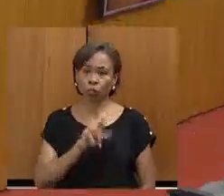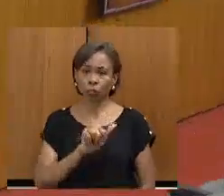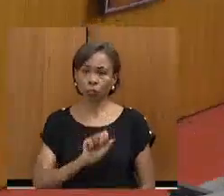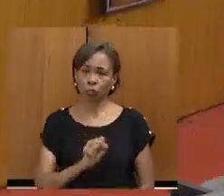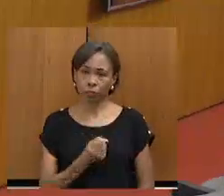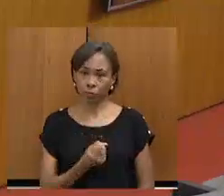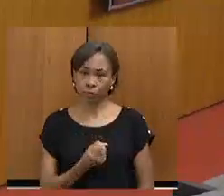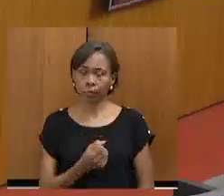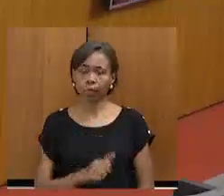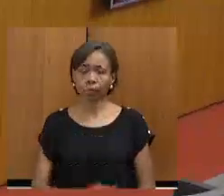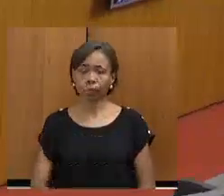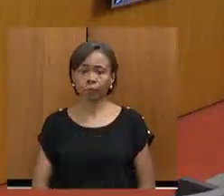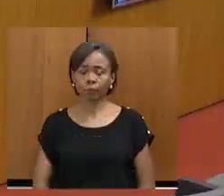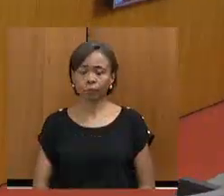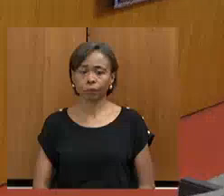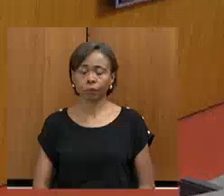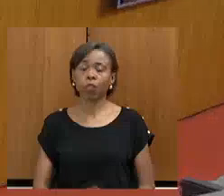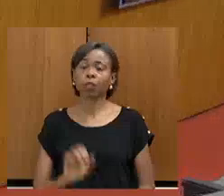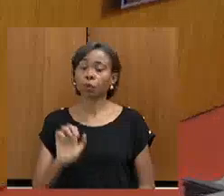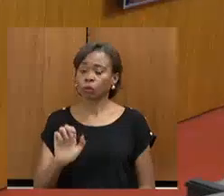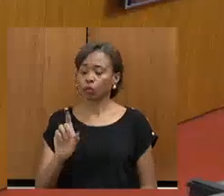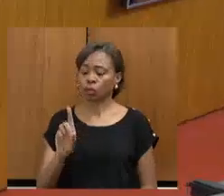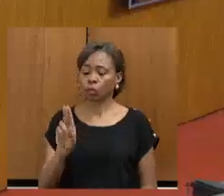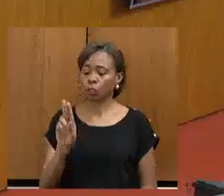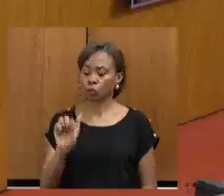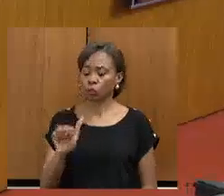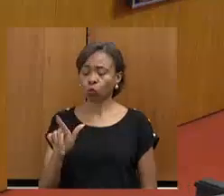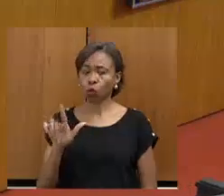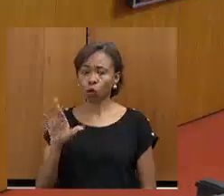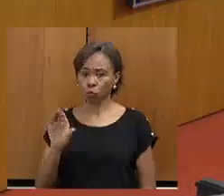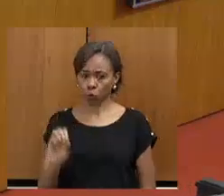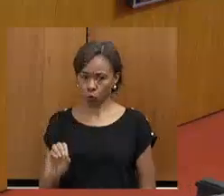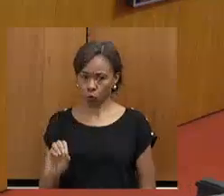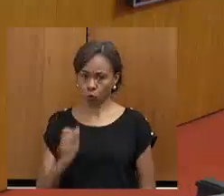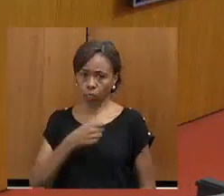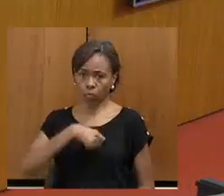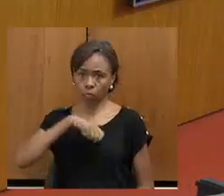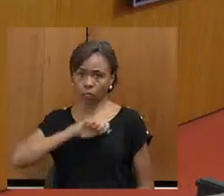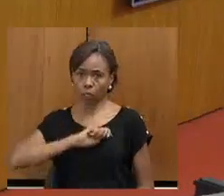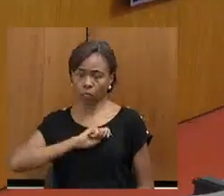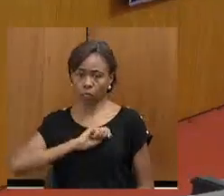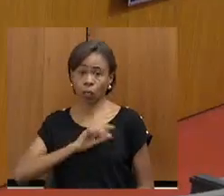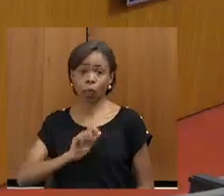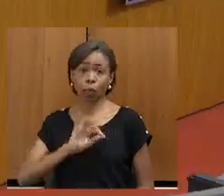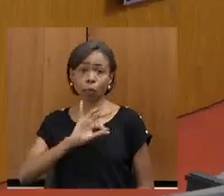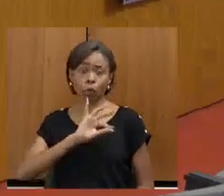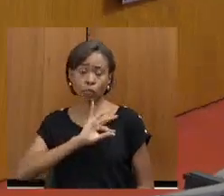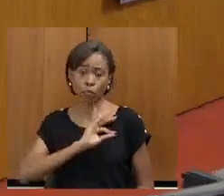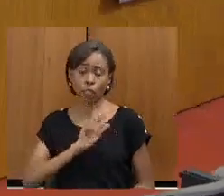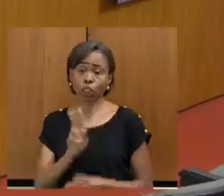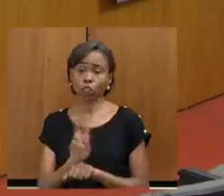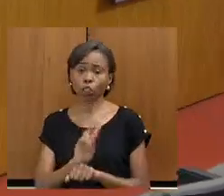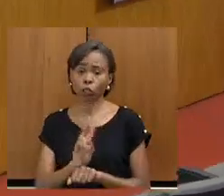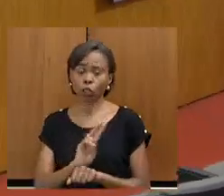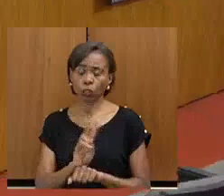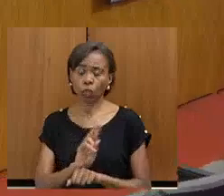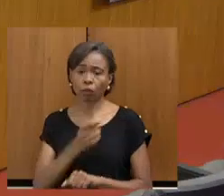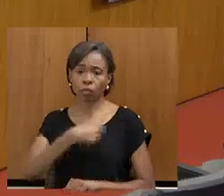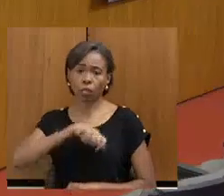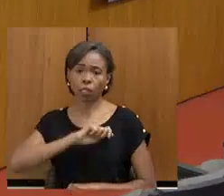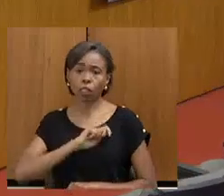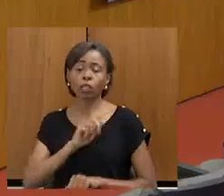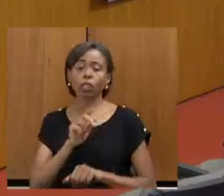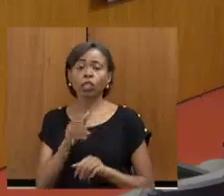Convidar também o senhor Eduardo Vieira Figueiredo, delegado de Polícia, chefe da Divisão da Delegacia de